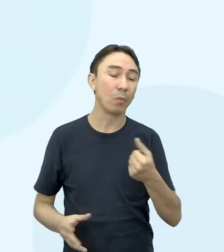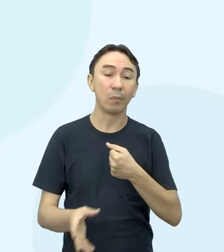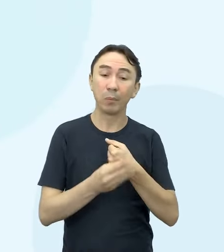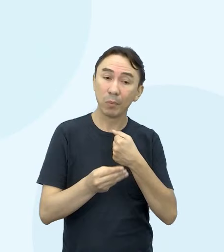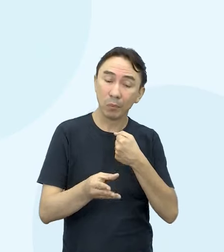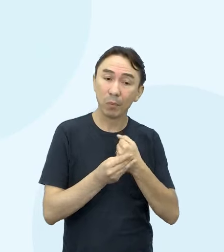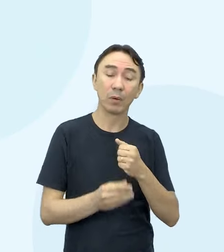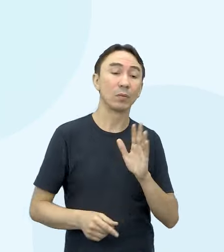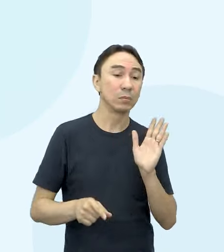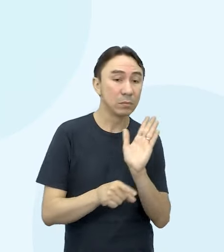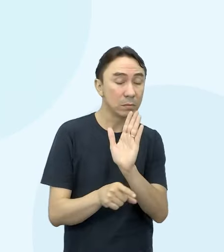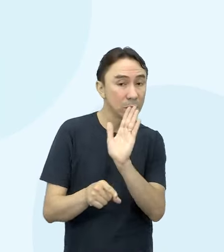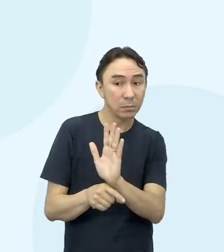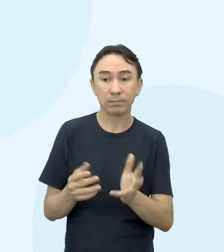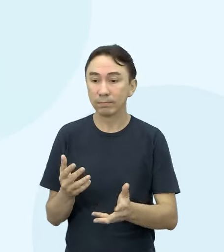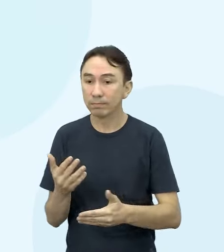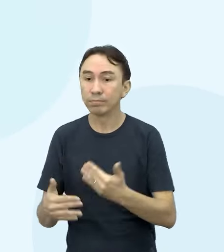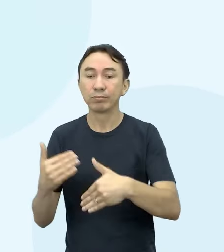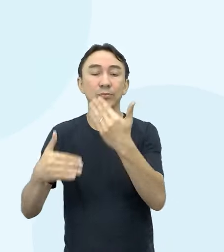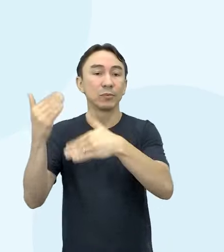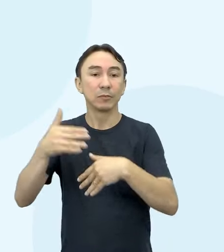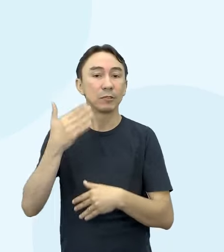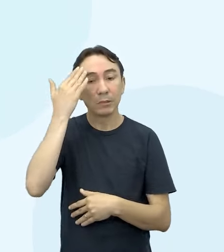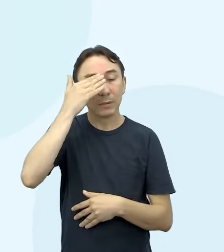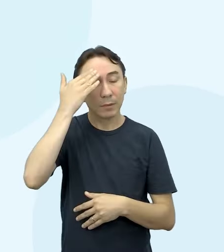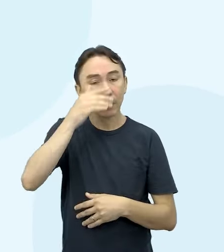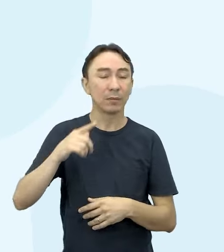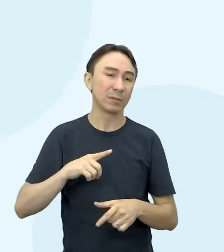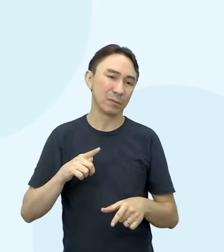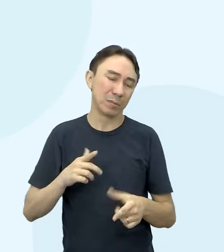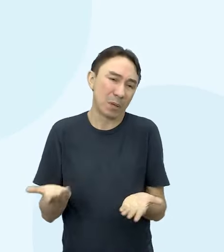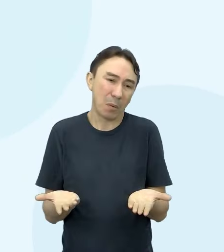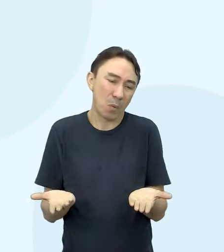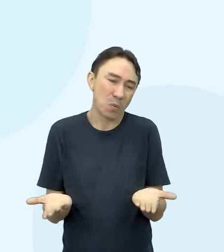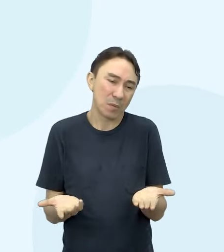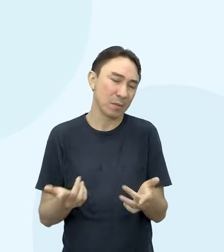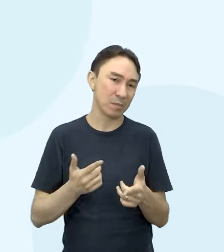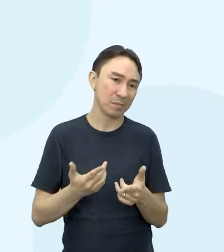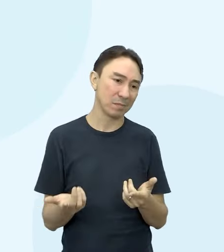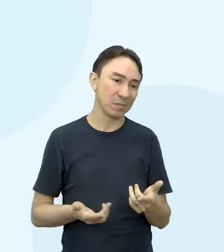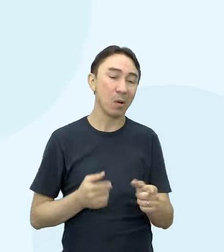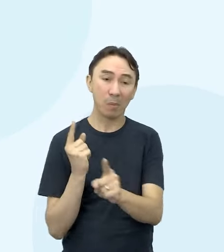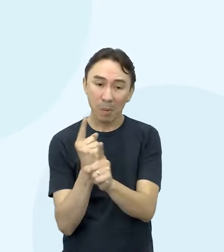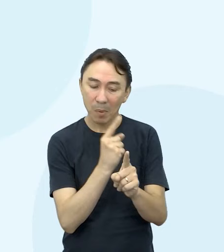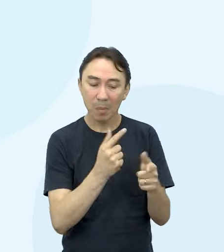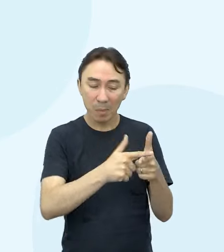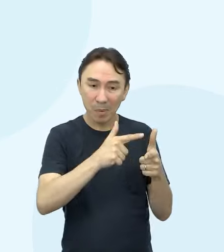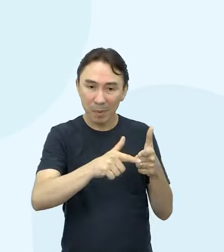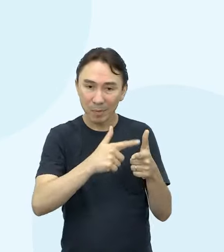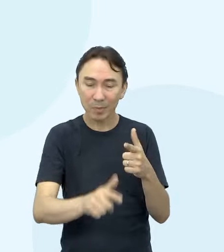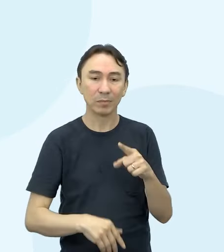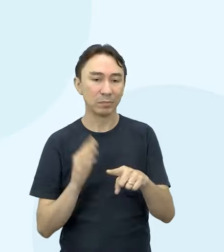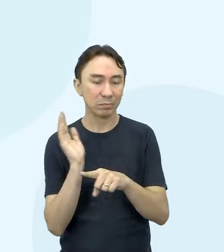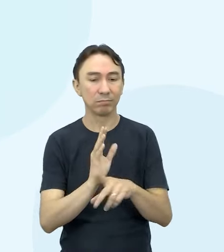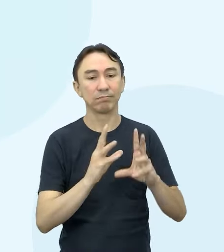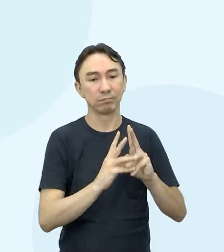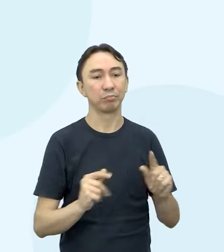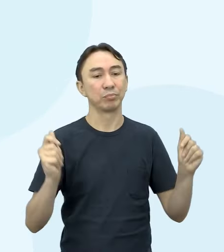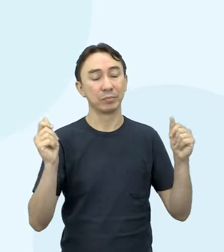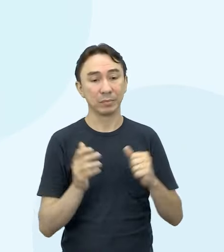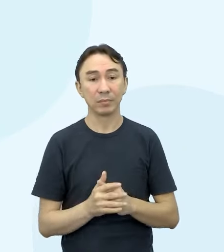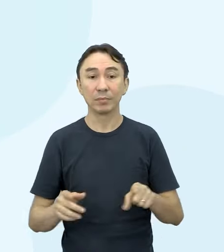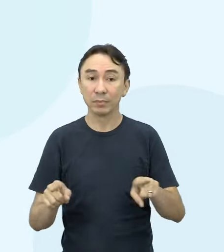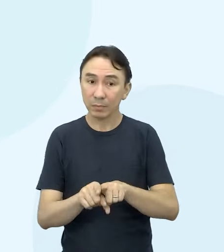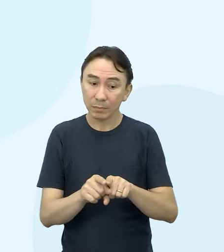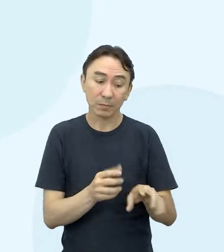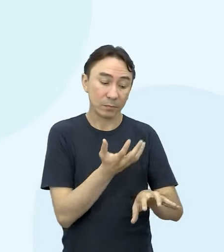entendimento, implementar soluções para questões e problemas identificados na comunidade. Outra possibilidade também de integração do componente 2 é